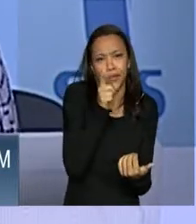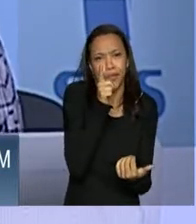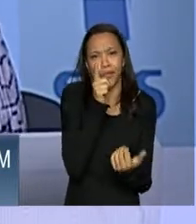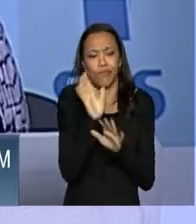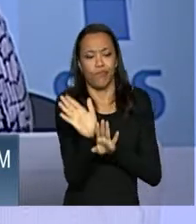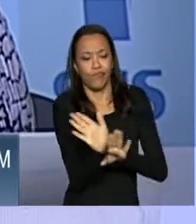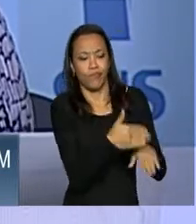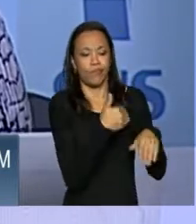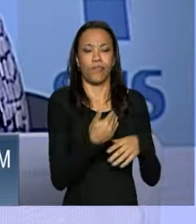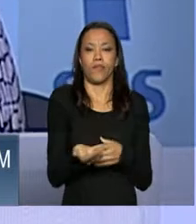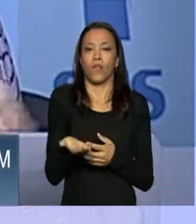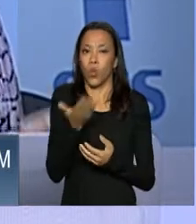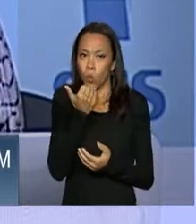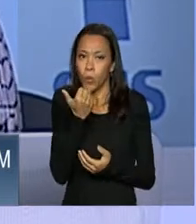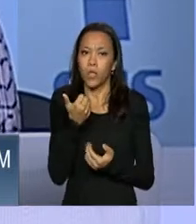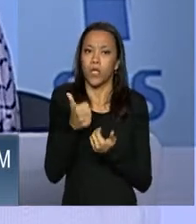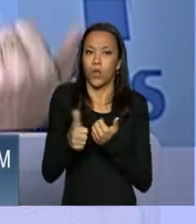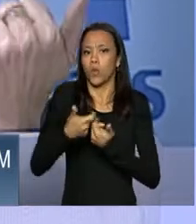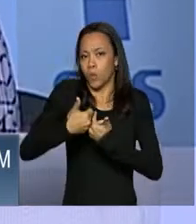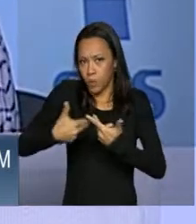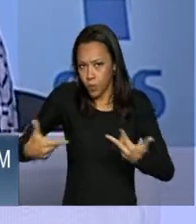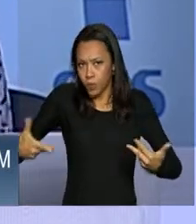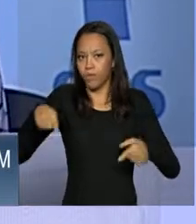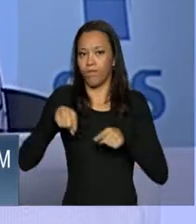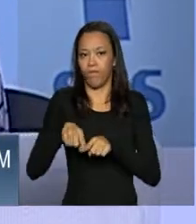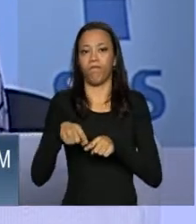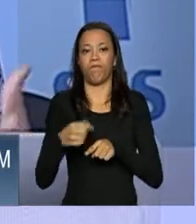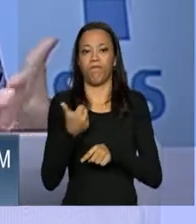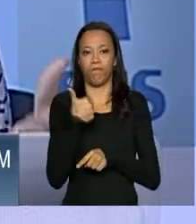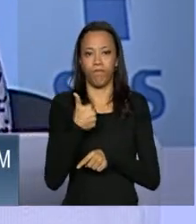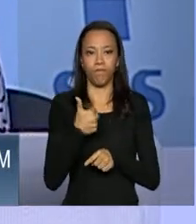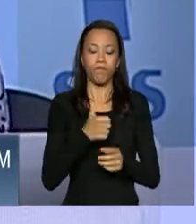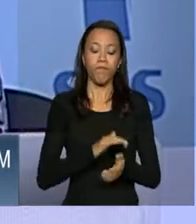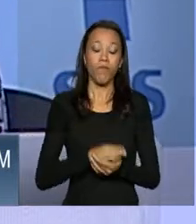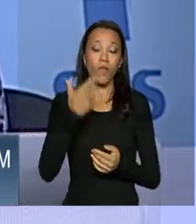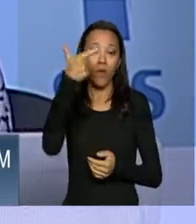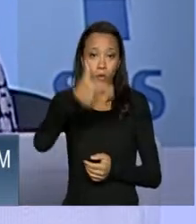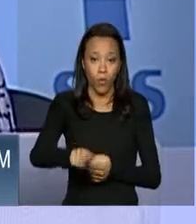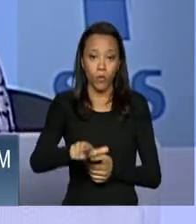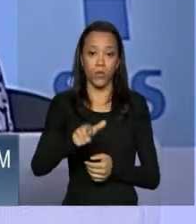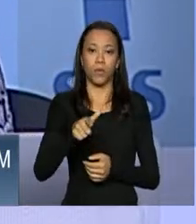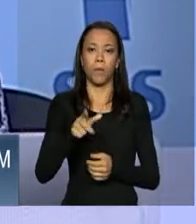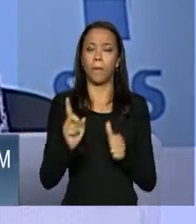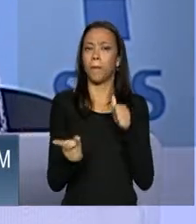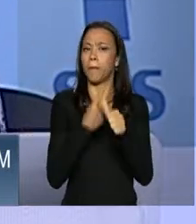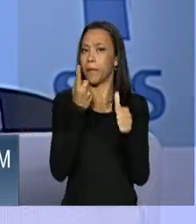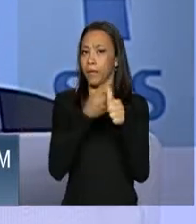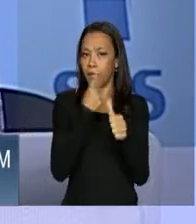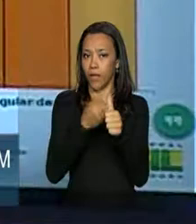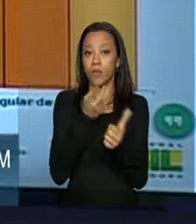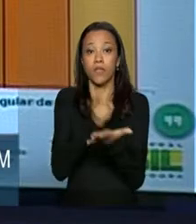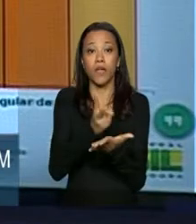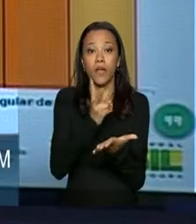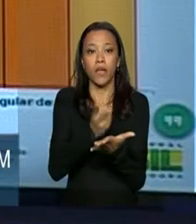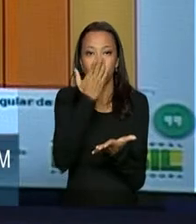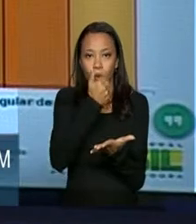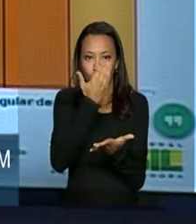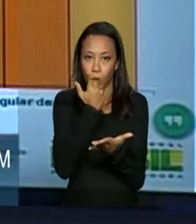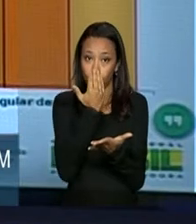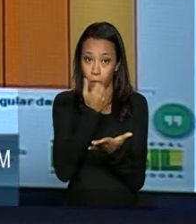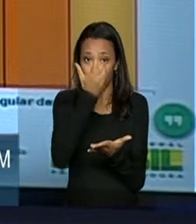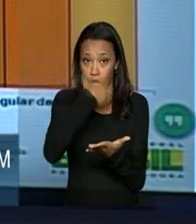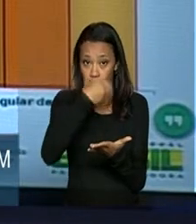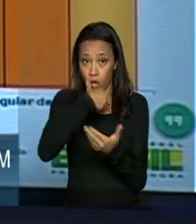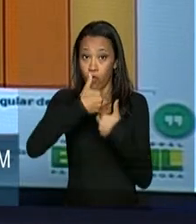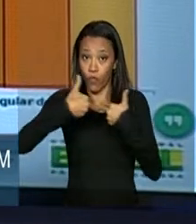relação aos indicadores do Vigitel de alimentação saudável, o primeiro seria o consumo regular de frutas e